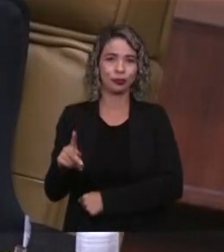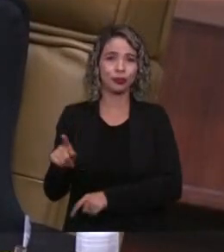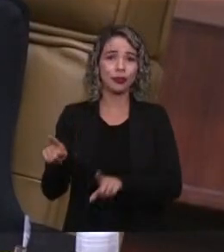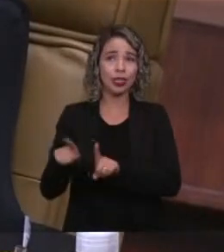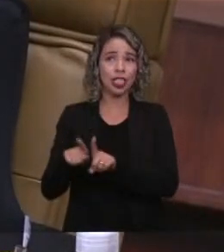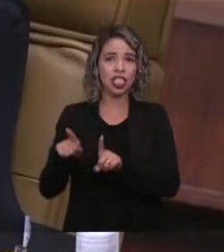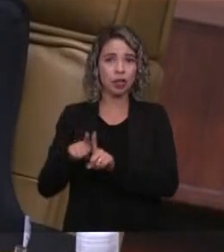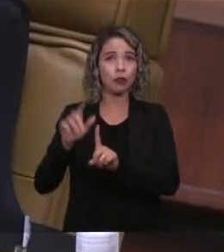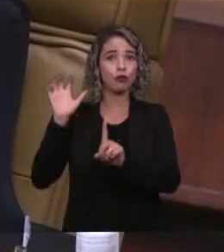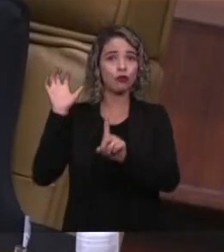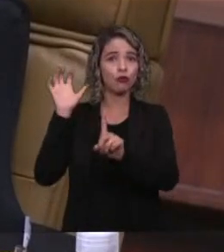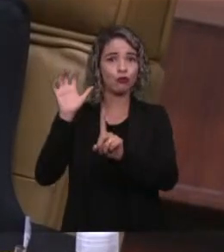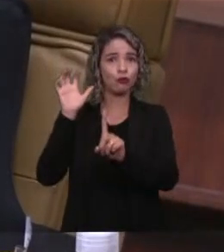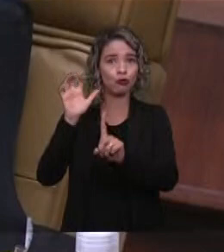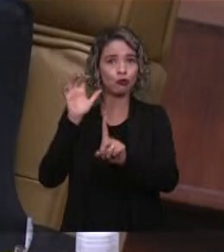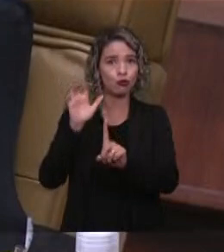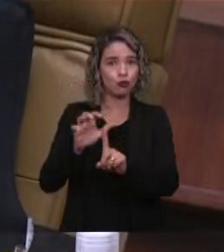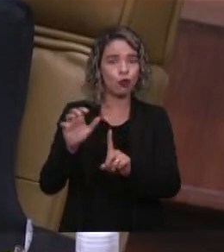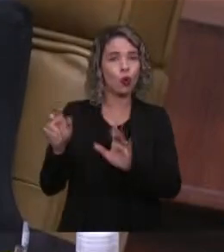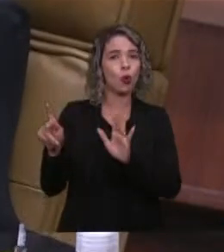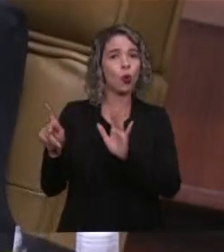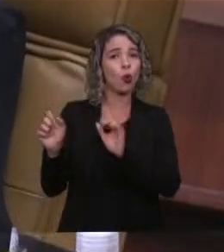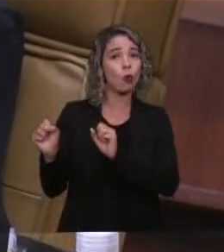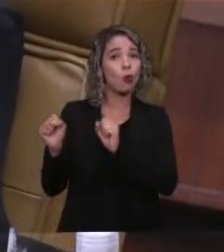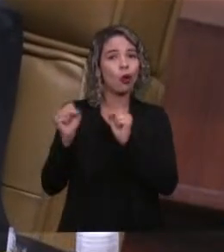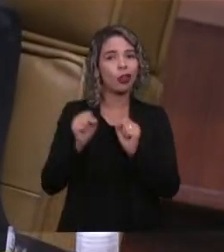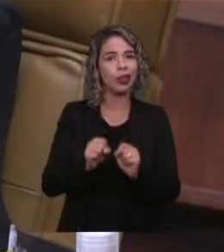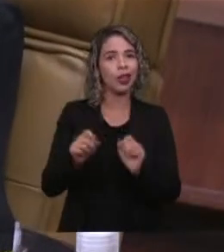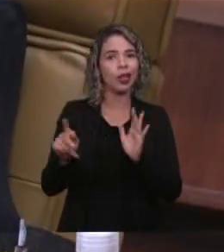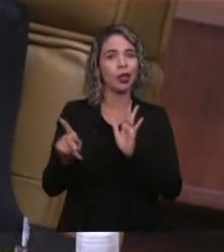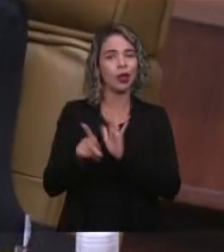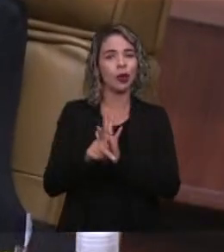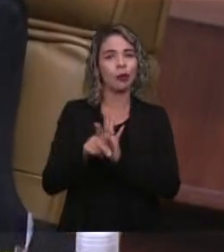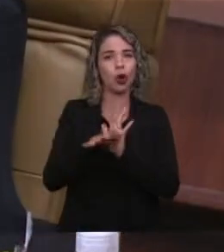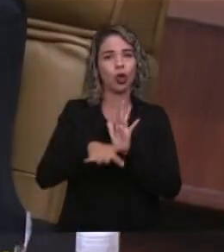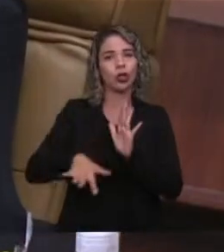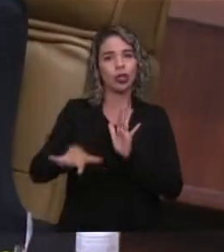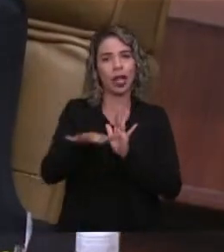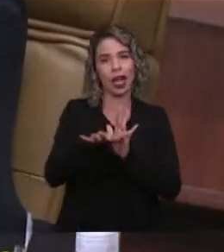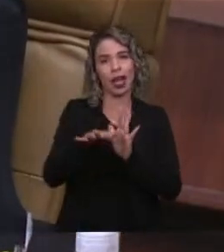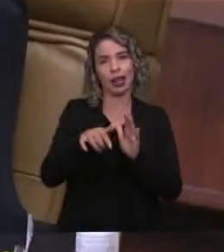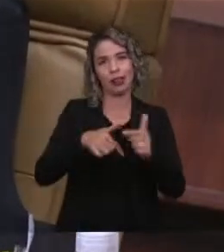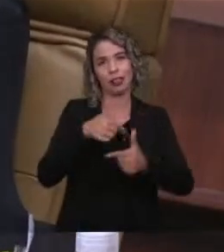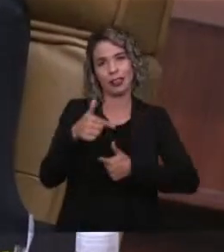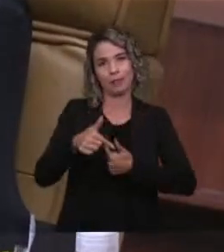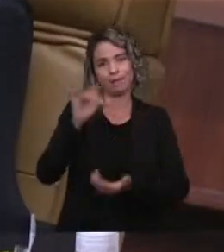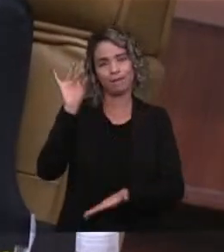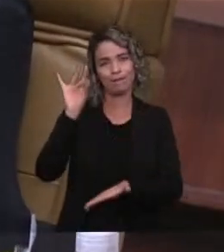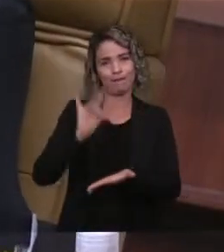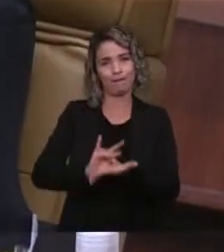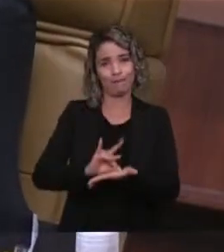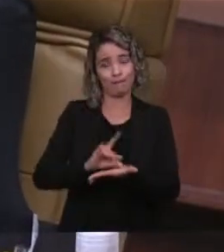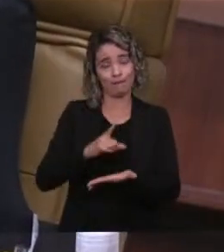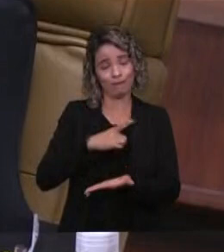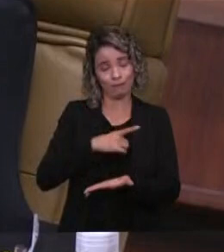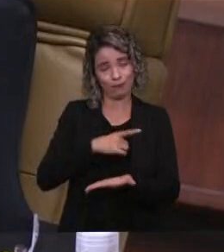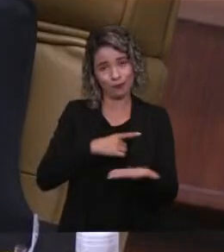do poder real derivado da sua posição no caso concreto.